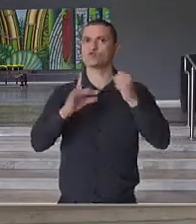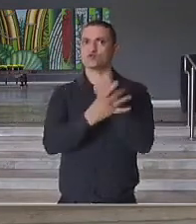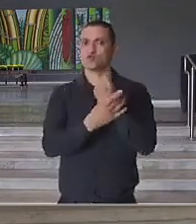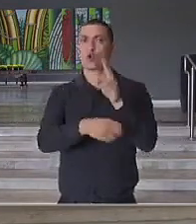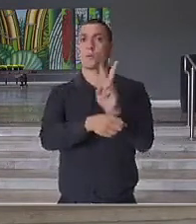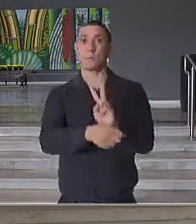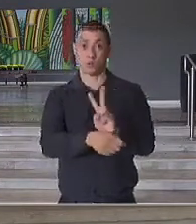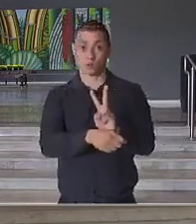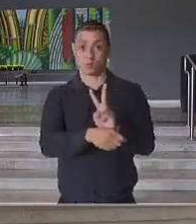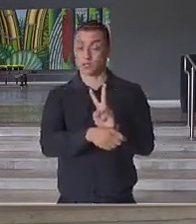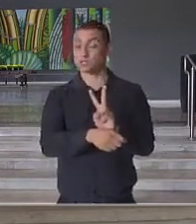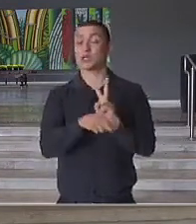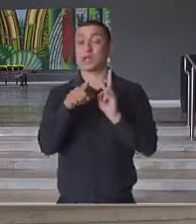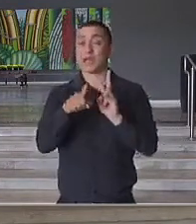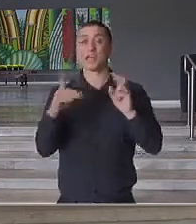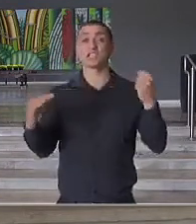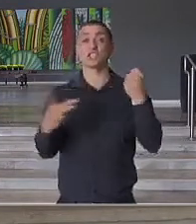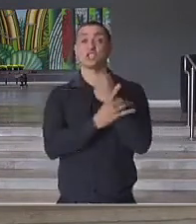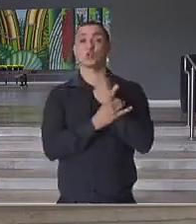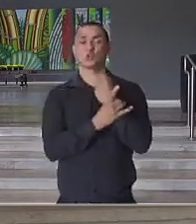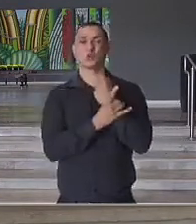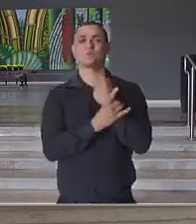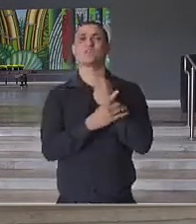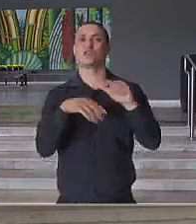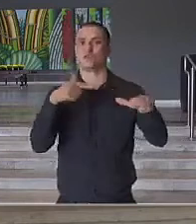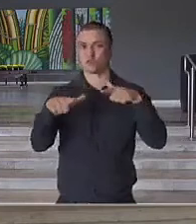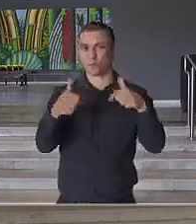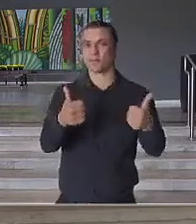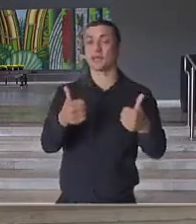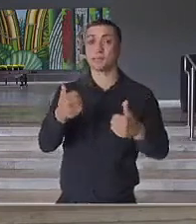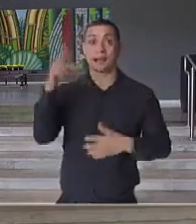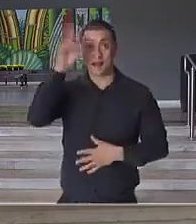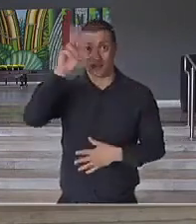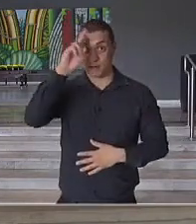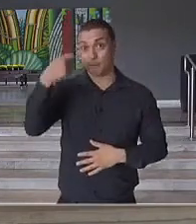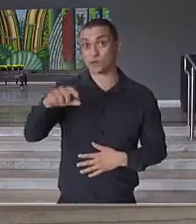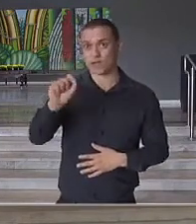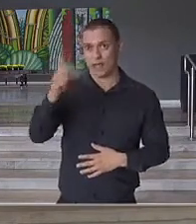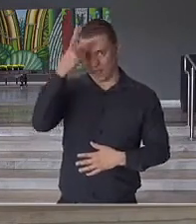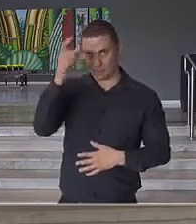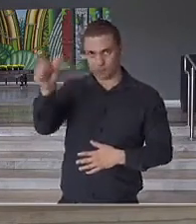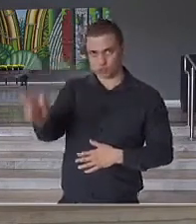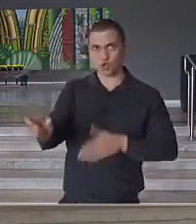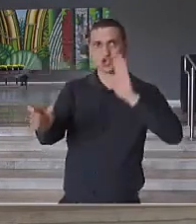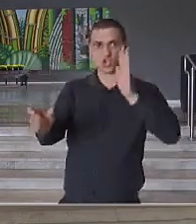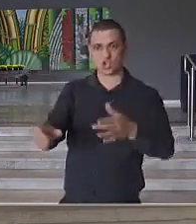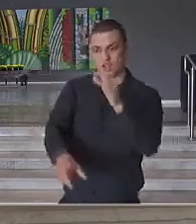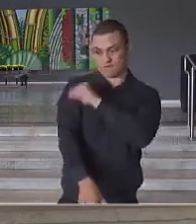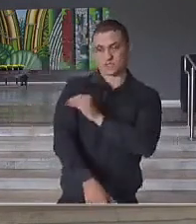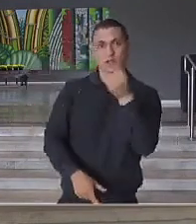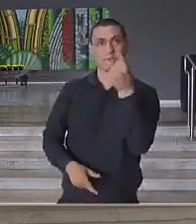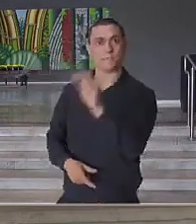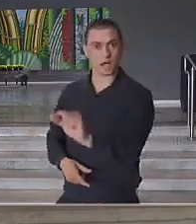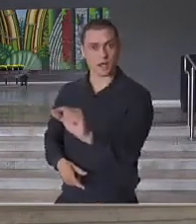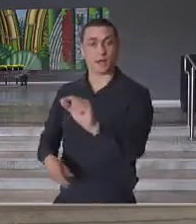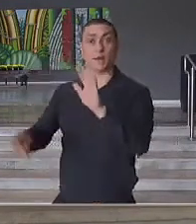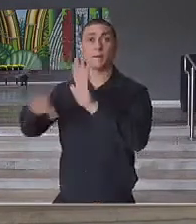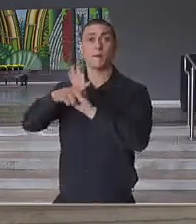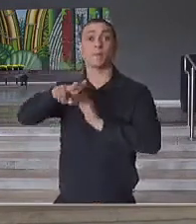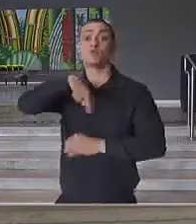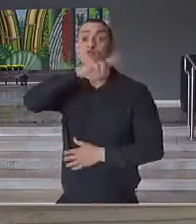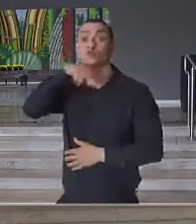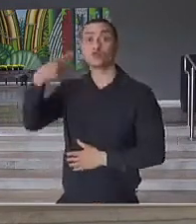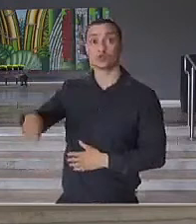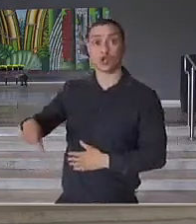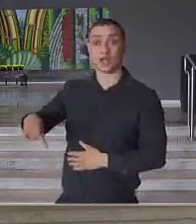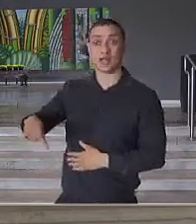monitoramento absolutamente seguro e eficaz. Nós temos que lembrar que quem recebeu uma dose da vacina do